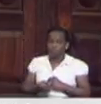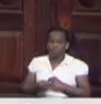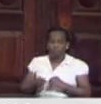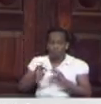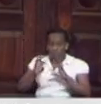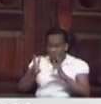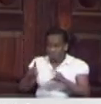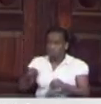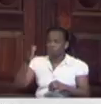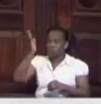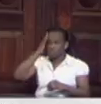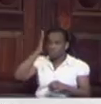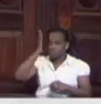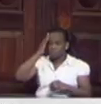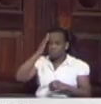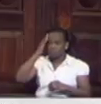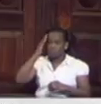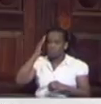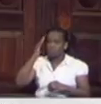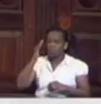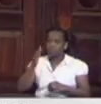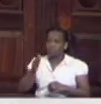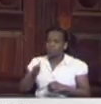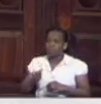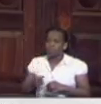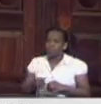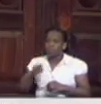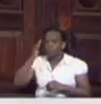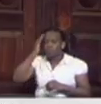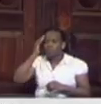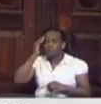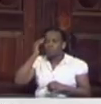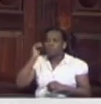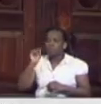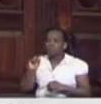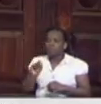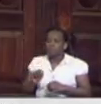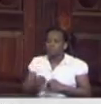somos sabedores que